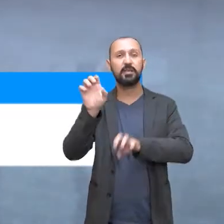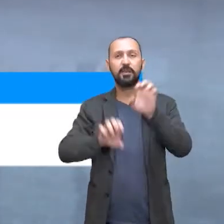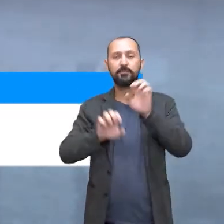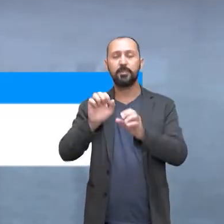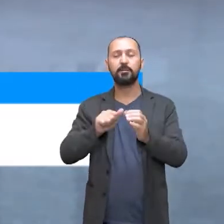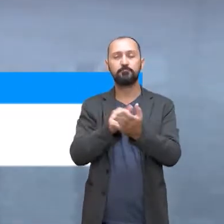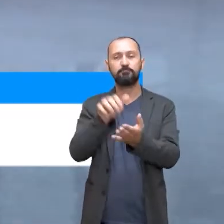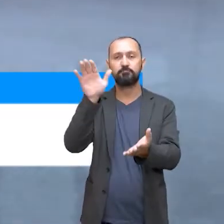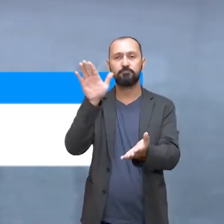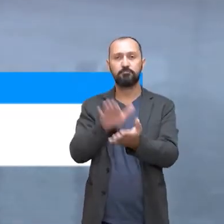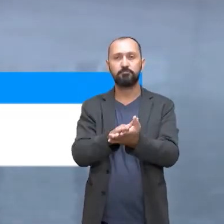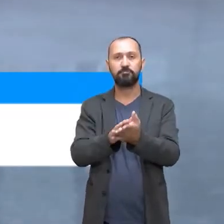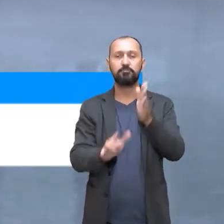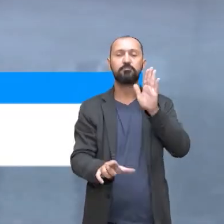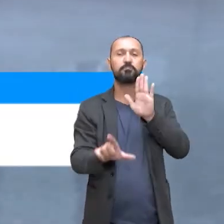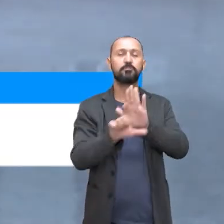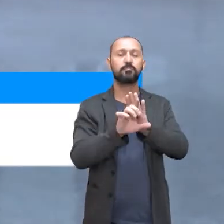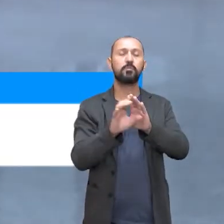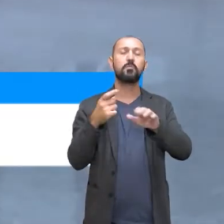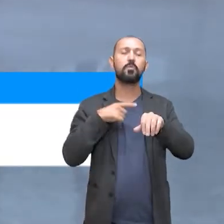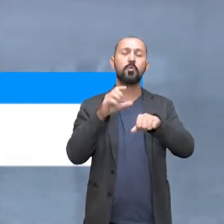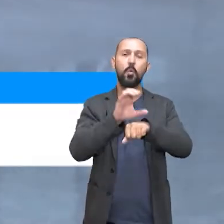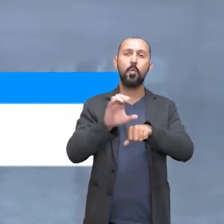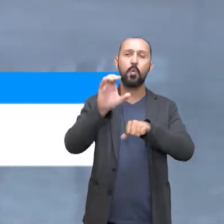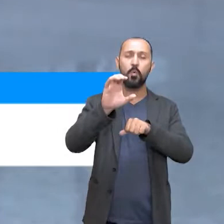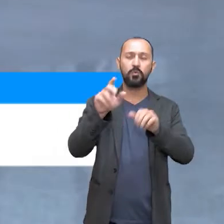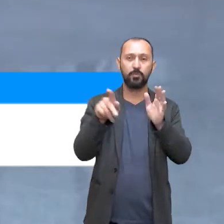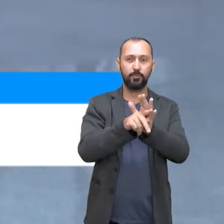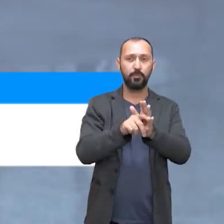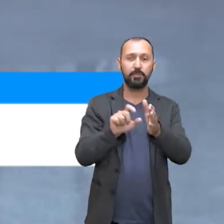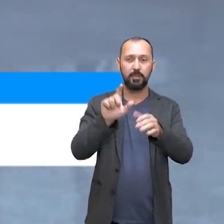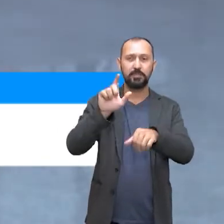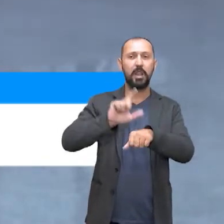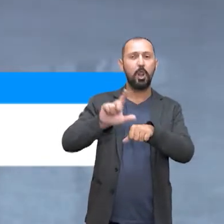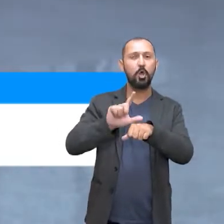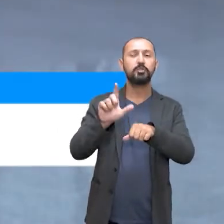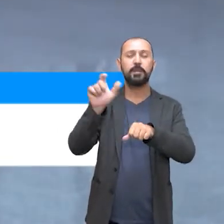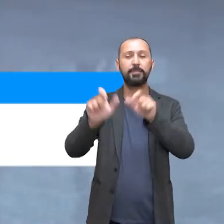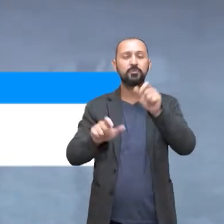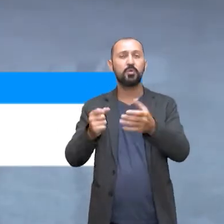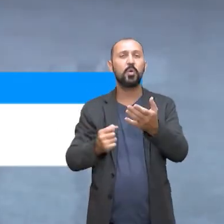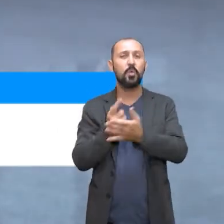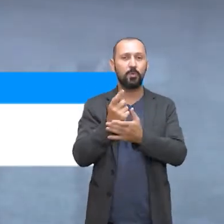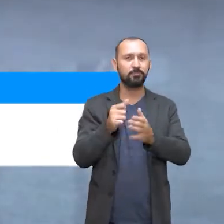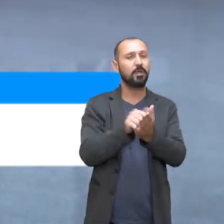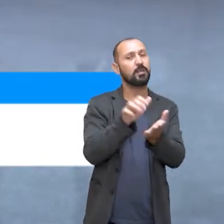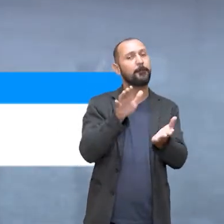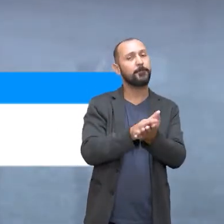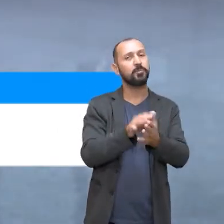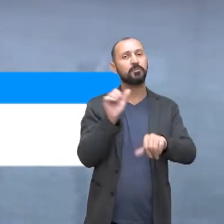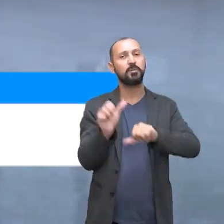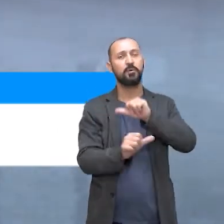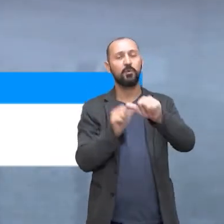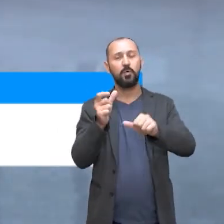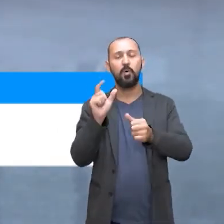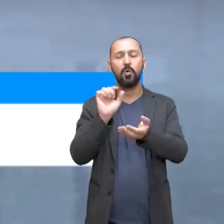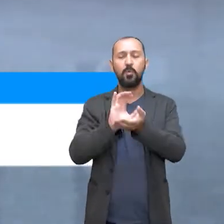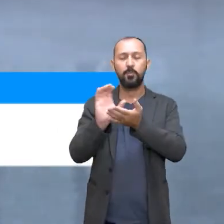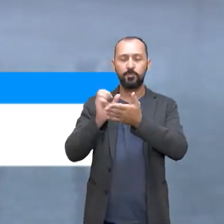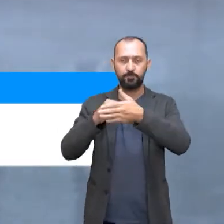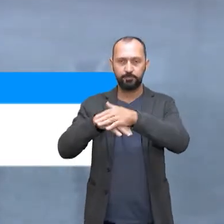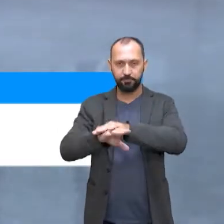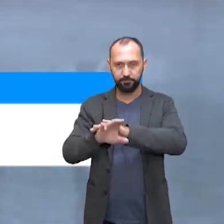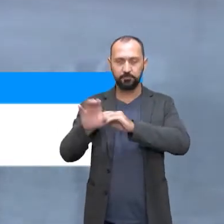lei sujeitará o infrator às penalidades previstas no Código de Defesa do Consumidor, além do pagamento de multa a